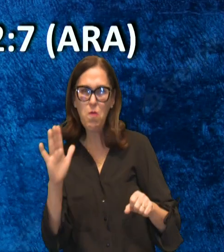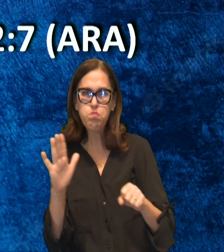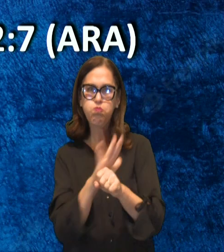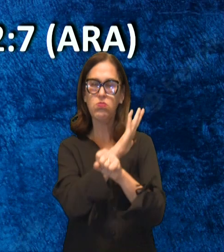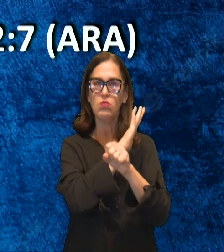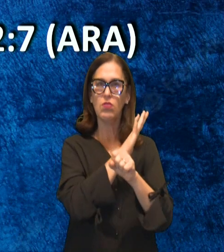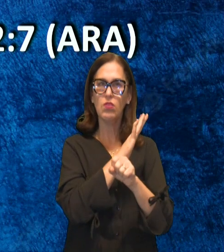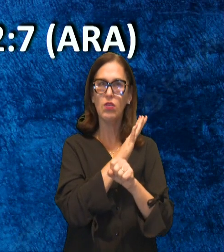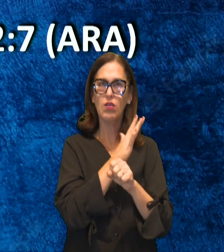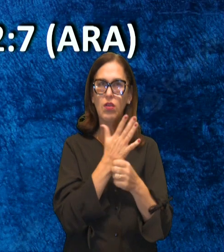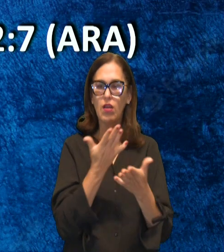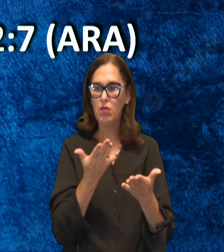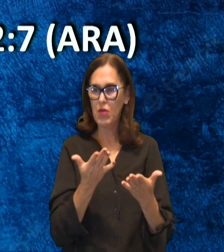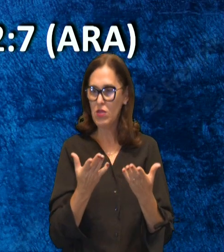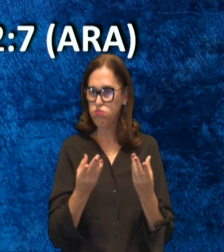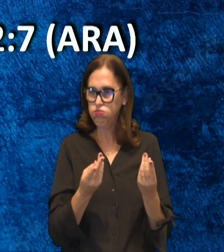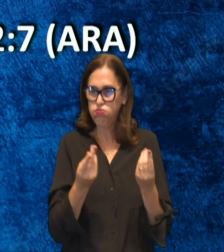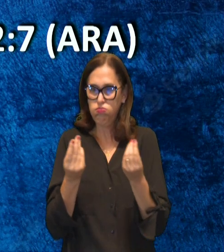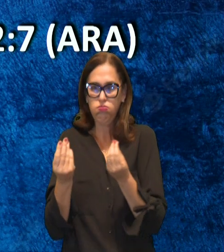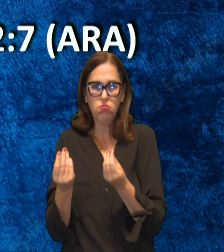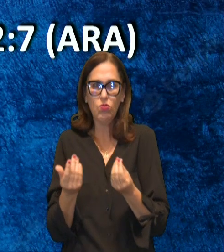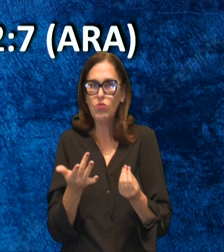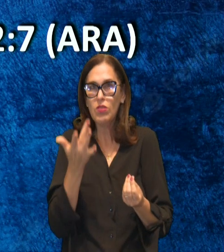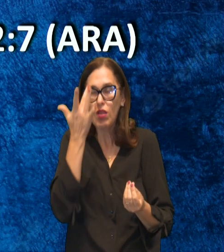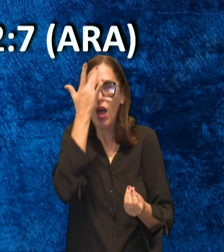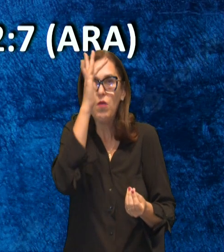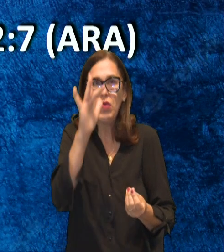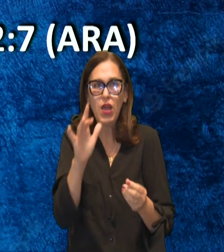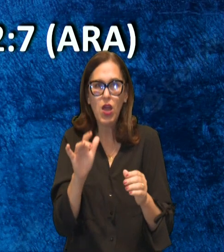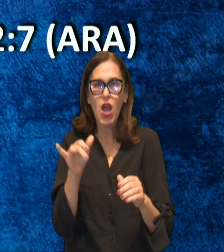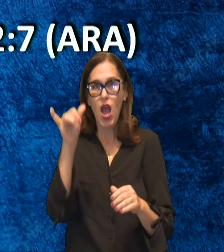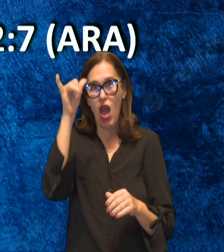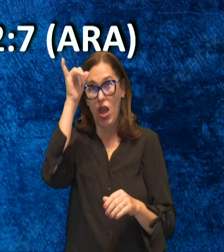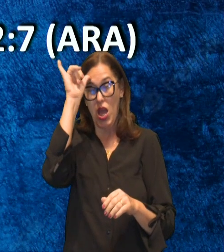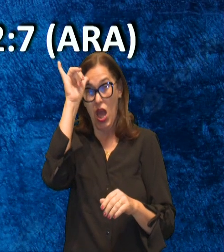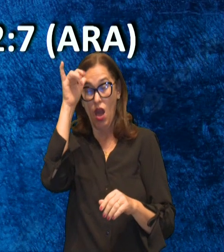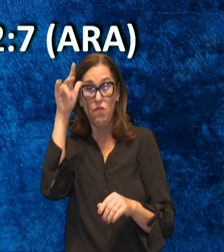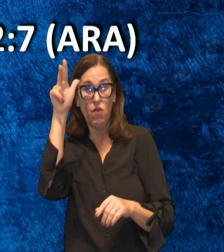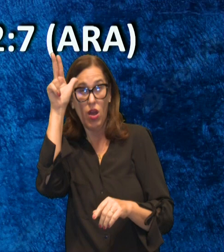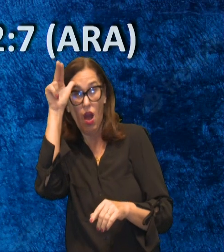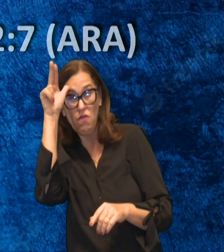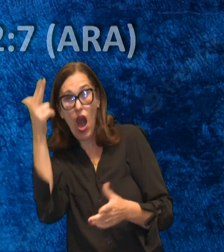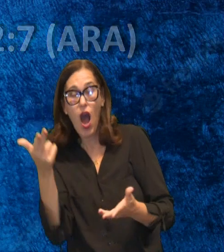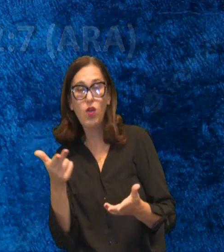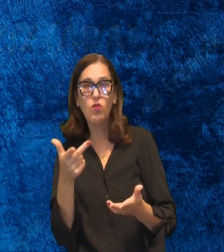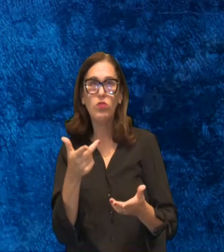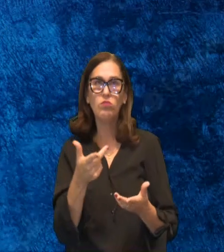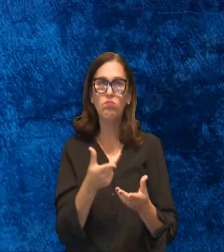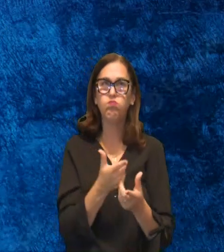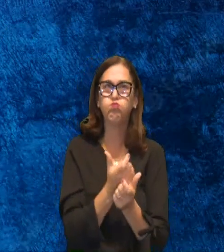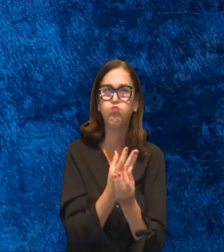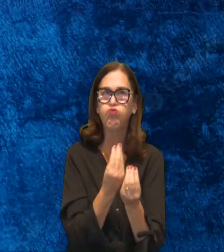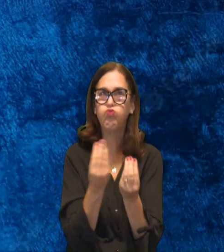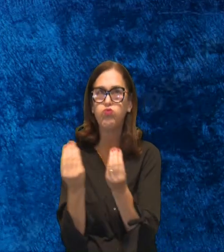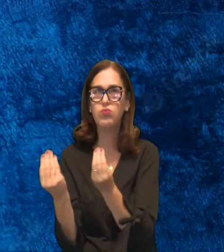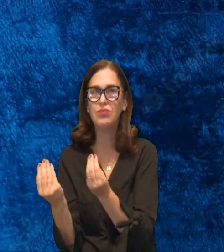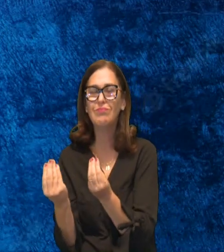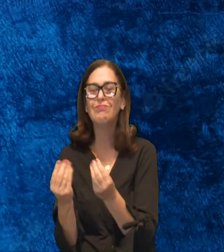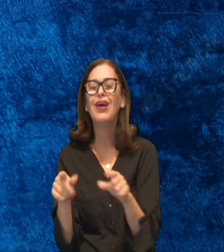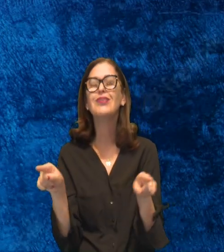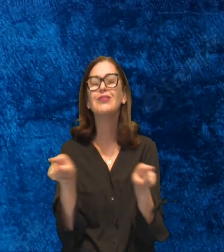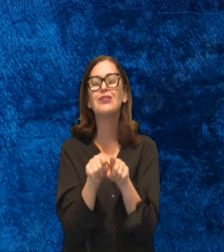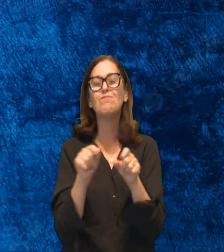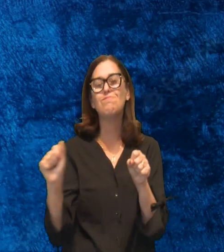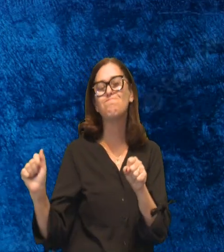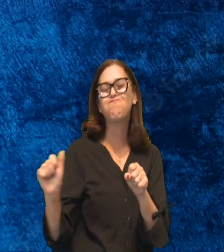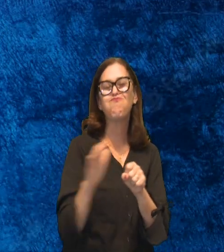não tem conta os seus tesouros. Também está cheia de cavalos, e os seus carros não têm fim. Mas também está cheia a